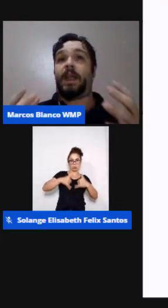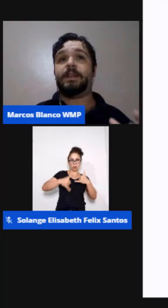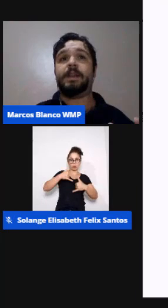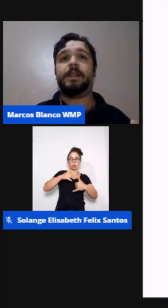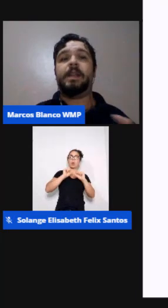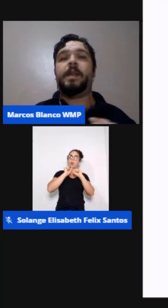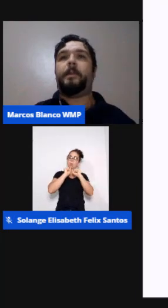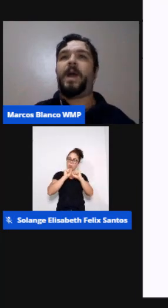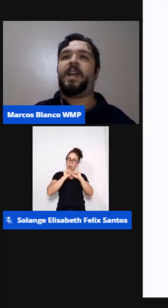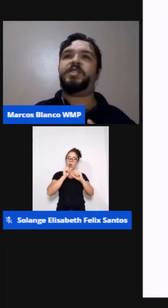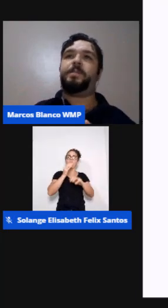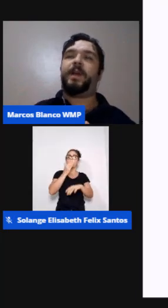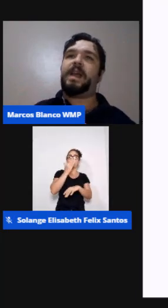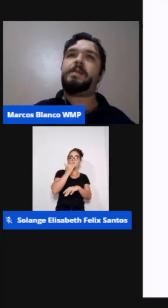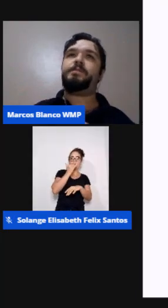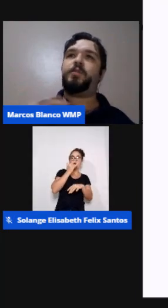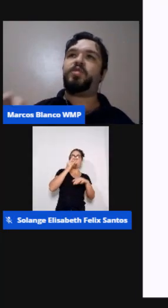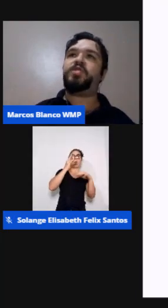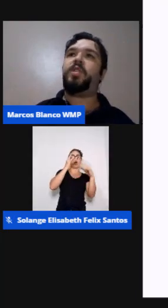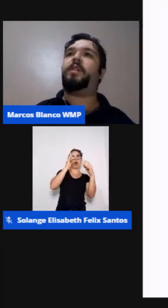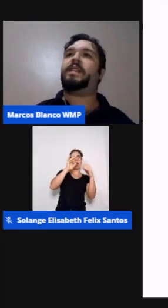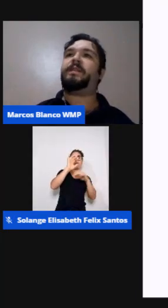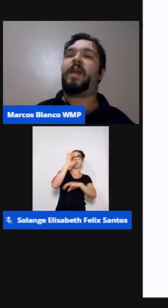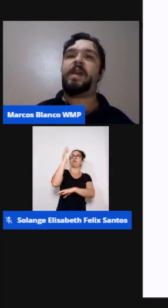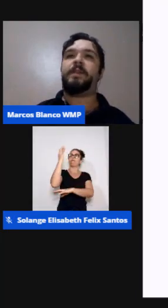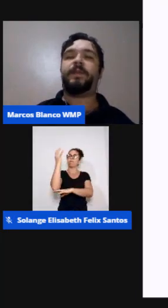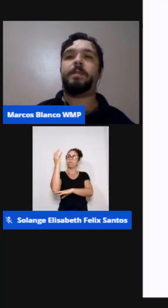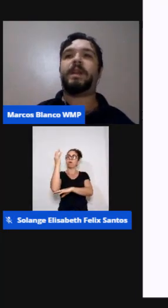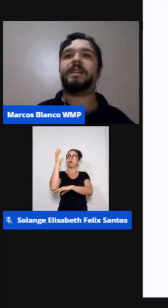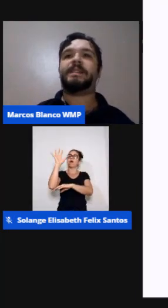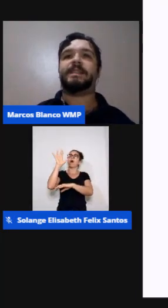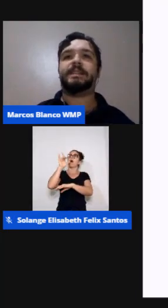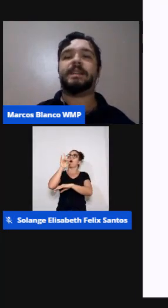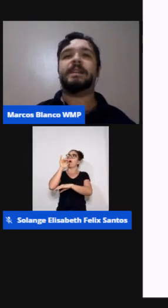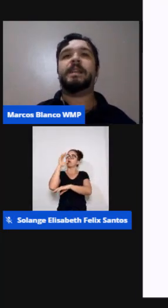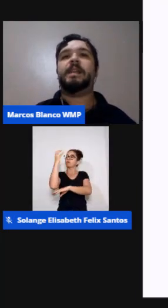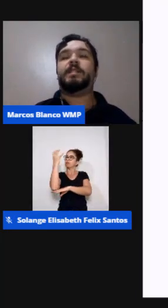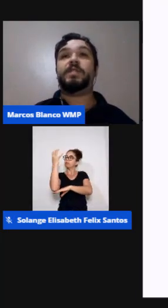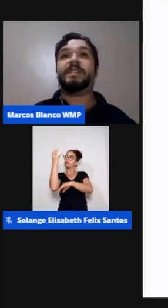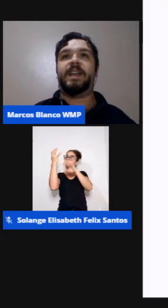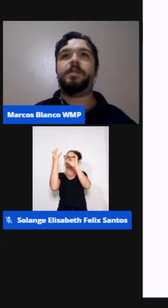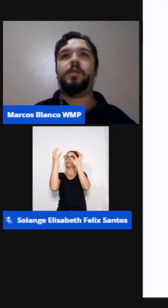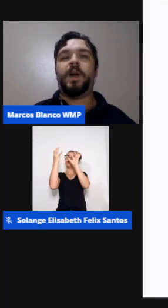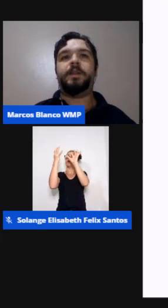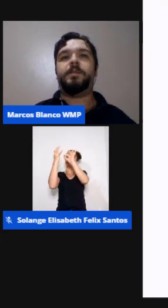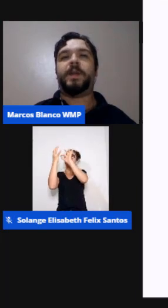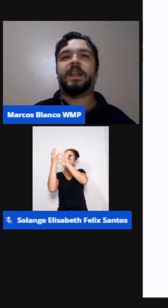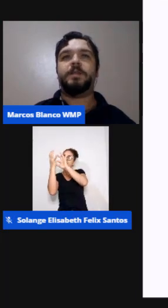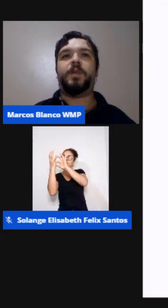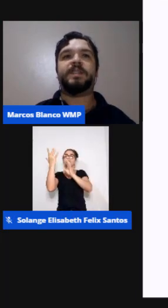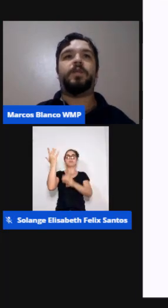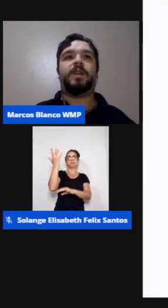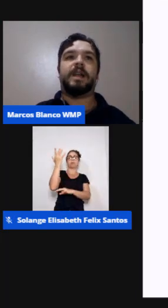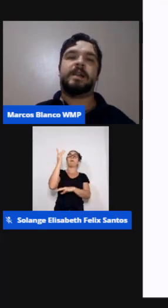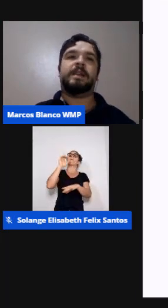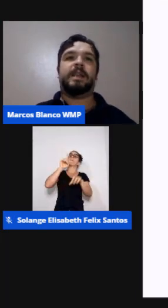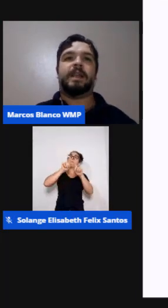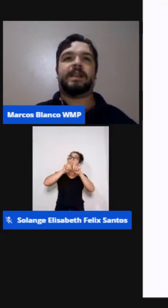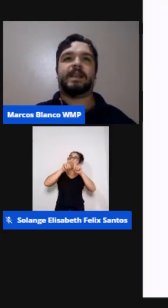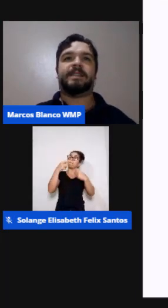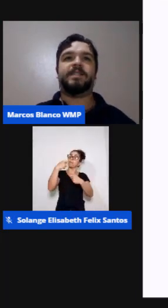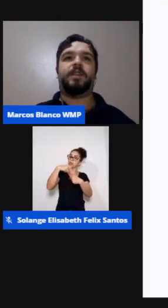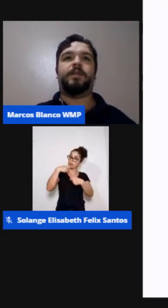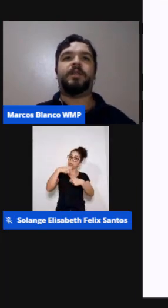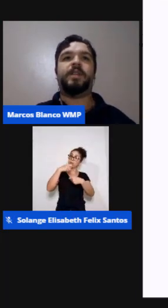seiva ou néctar, mas para postura de ovos, a fêmea necessita do sangue humano para que ele possa